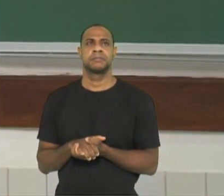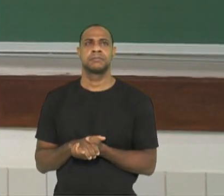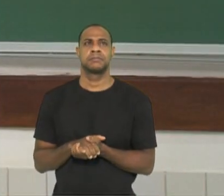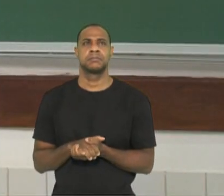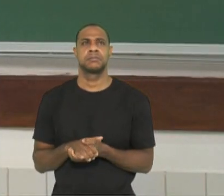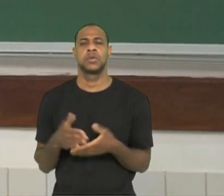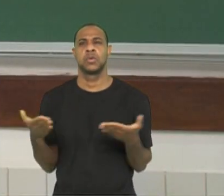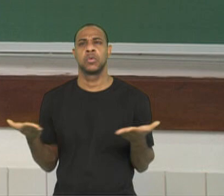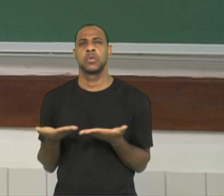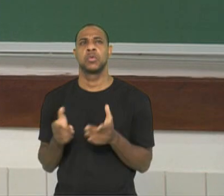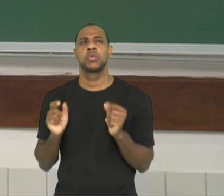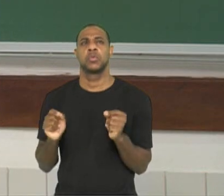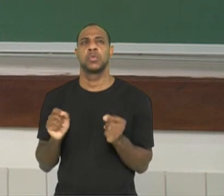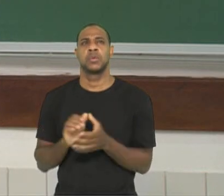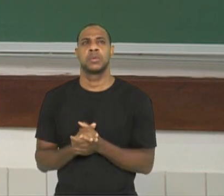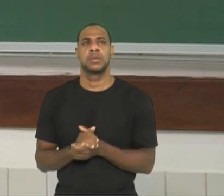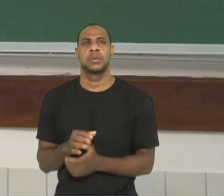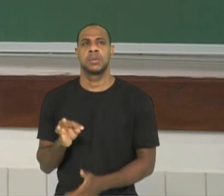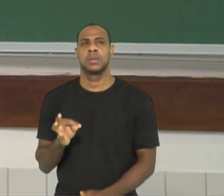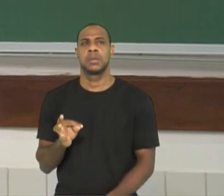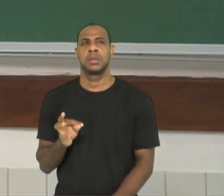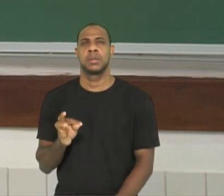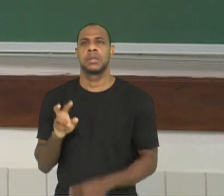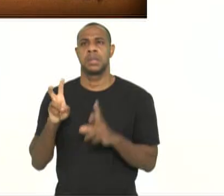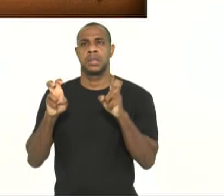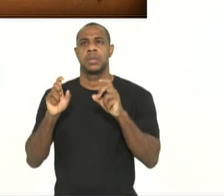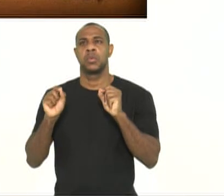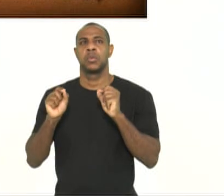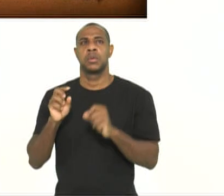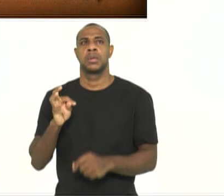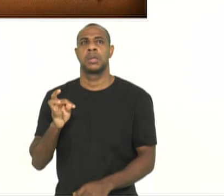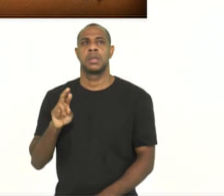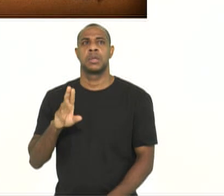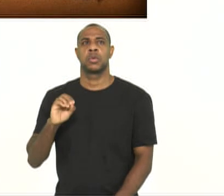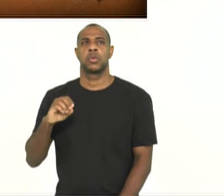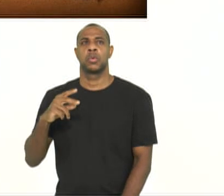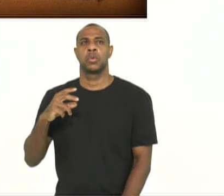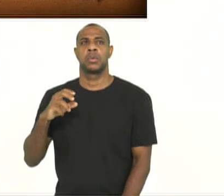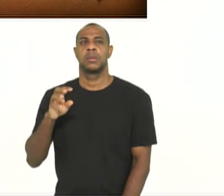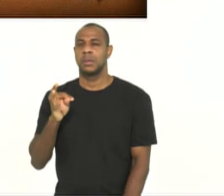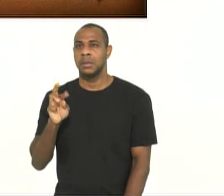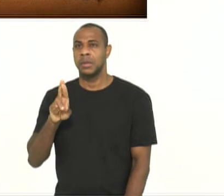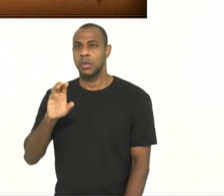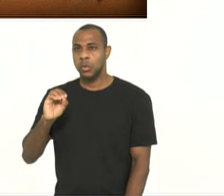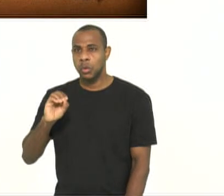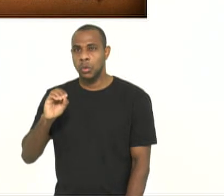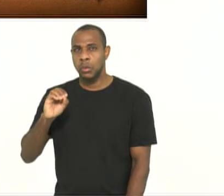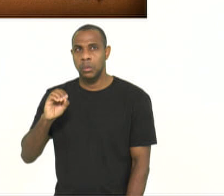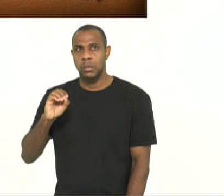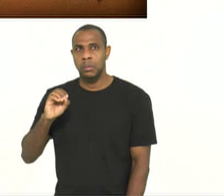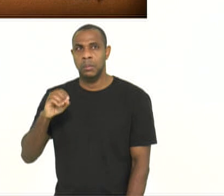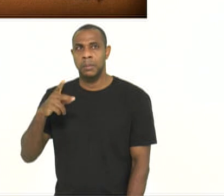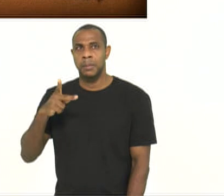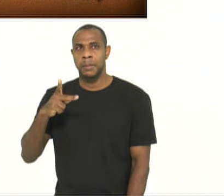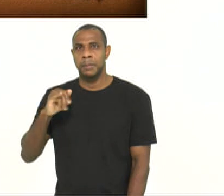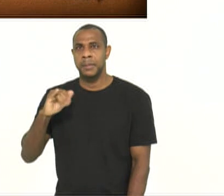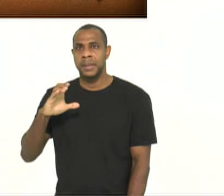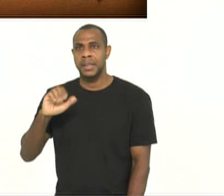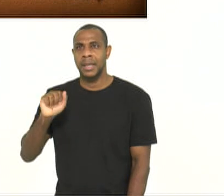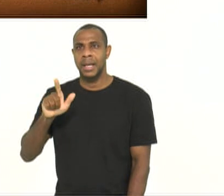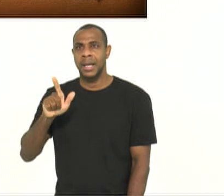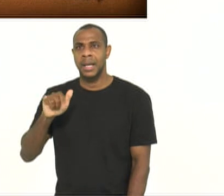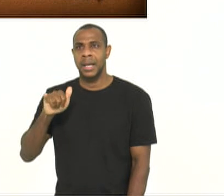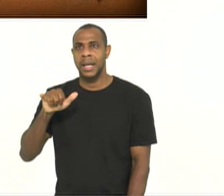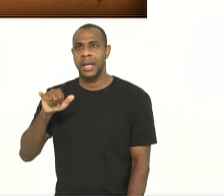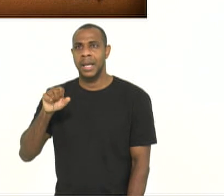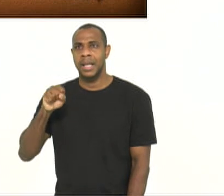Hoje nós vamos falar sobre tropicalismo. Vamos definir. Definir tropicalismo mostrando seus aspectos plásticos, ideológicos, práticos,